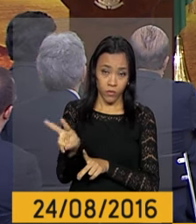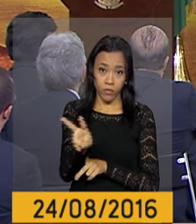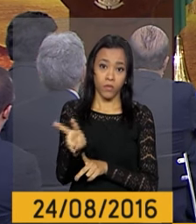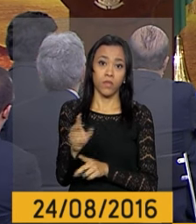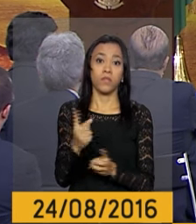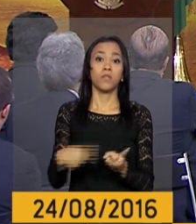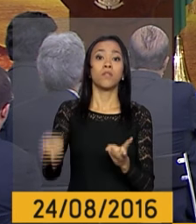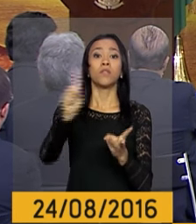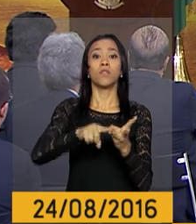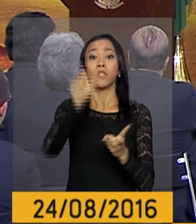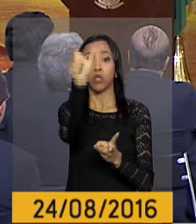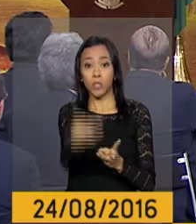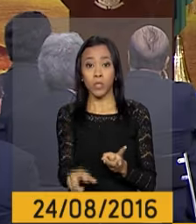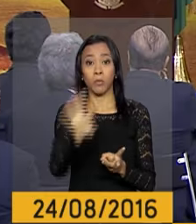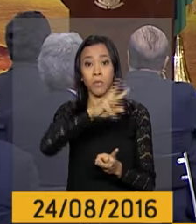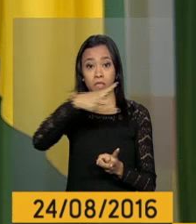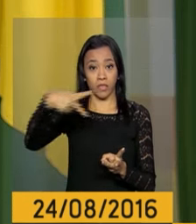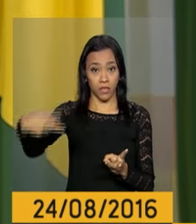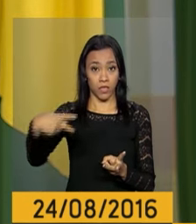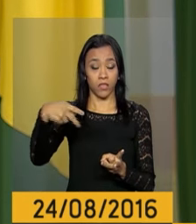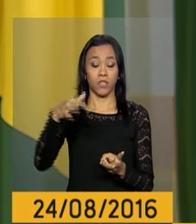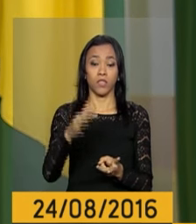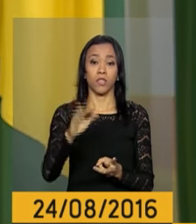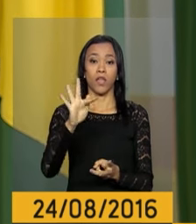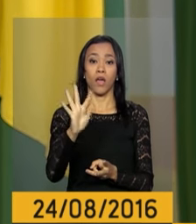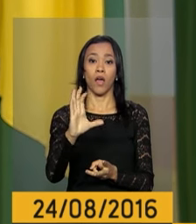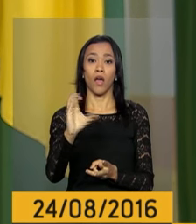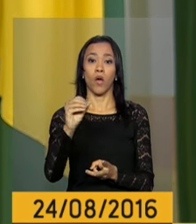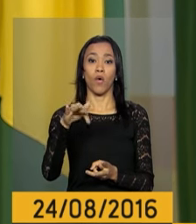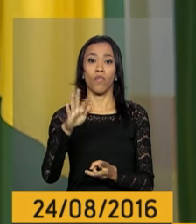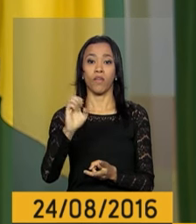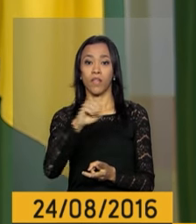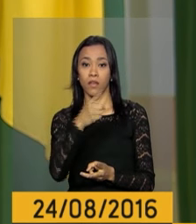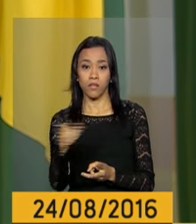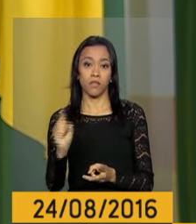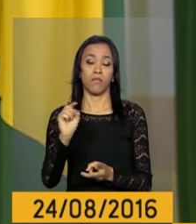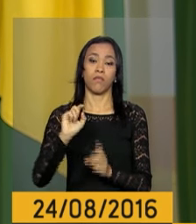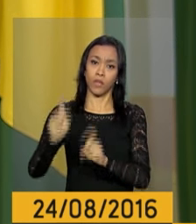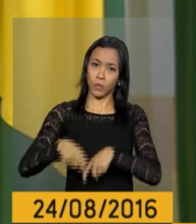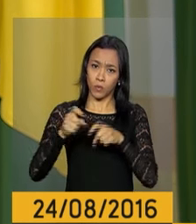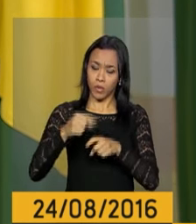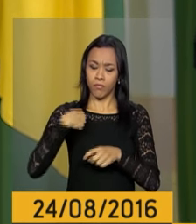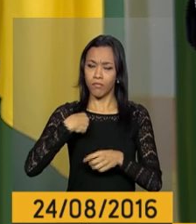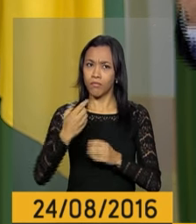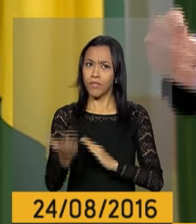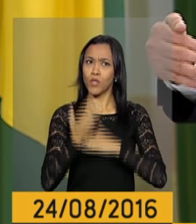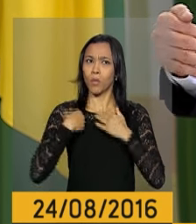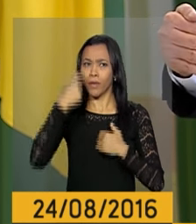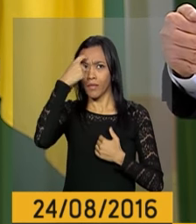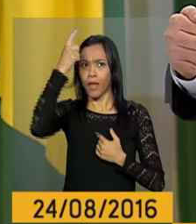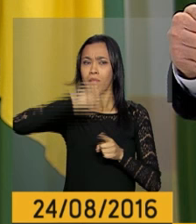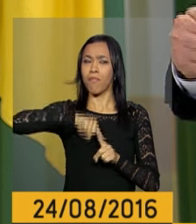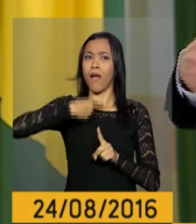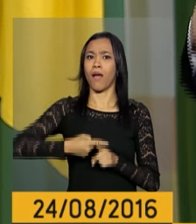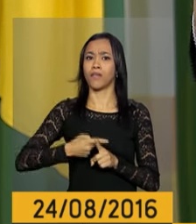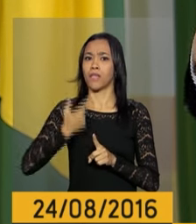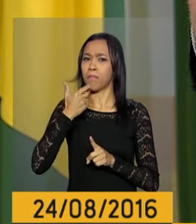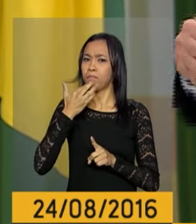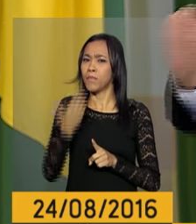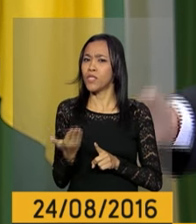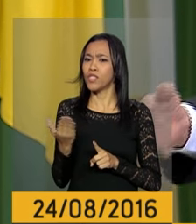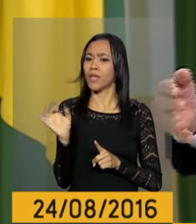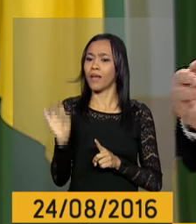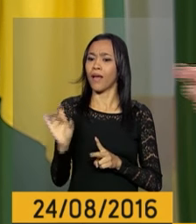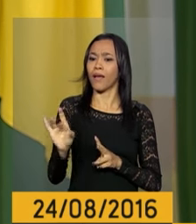da Confederação Nacional de Agricultura, me deu uma outra ideia. Eu acho que eu posso pedir a cada ministro que